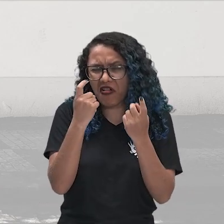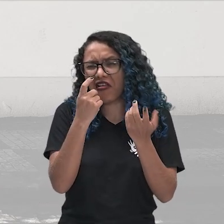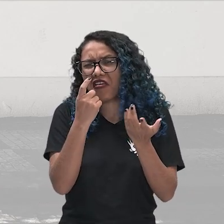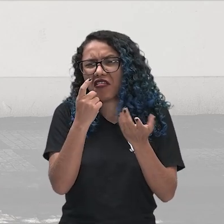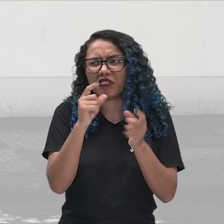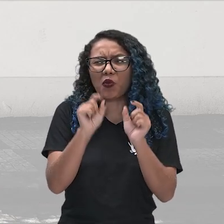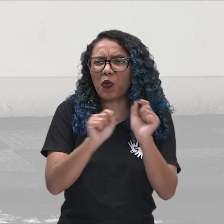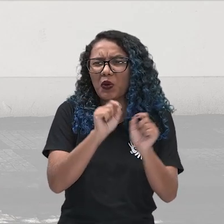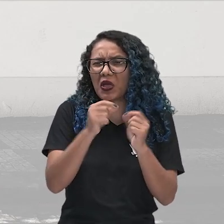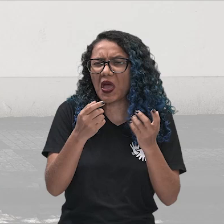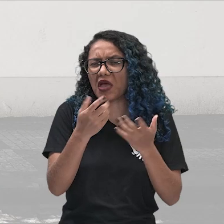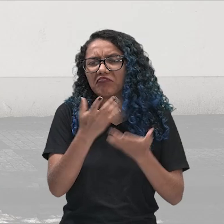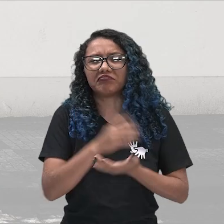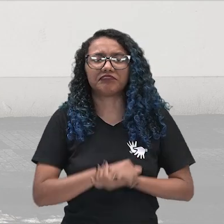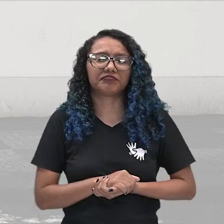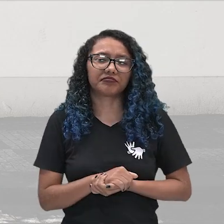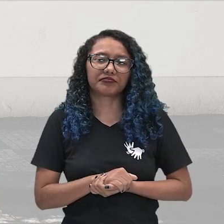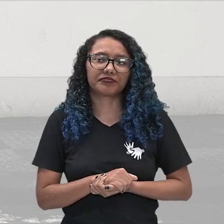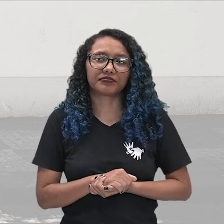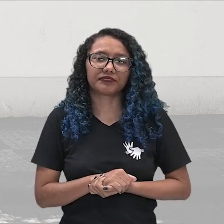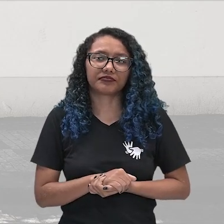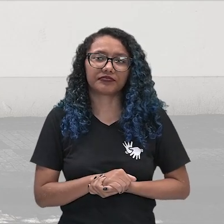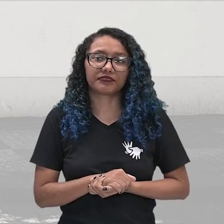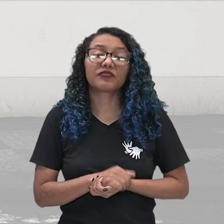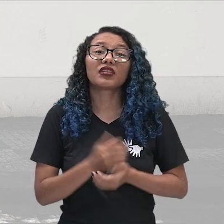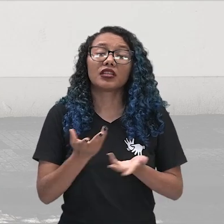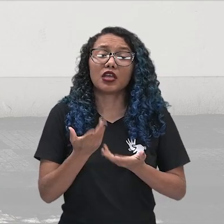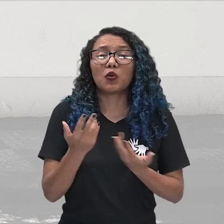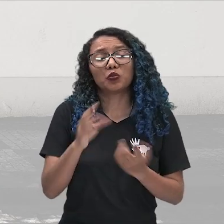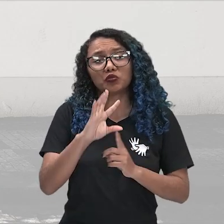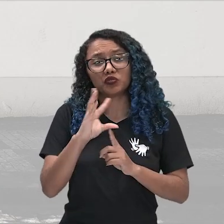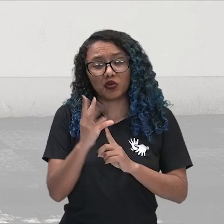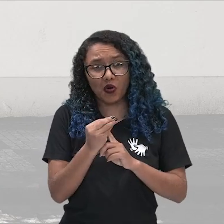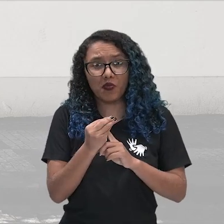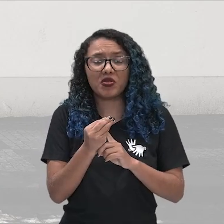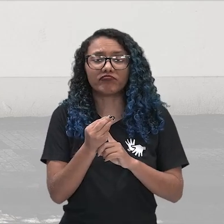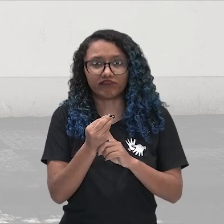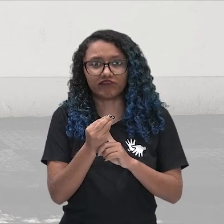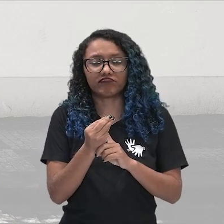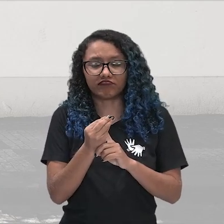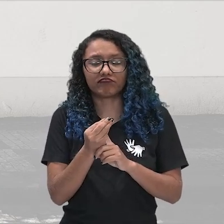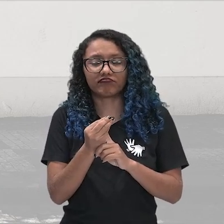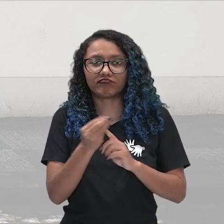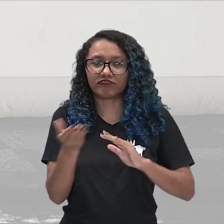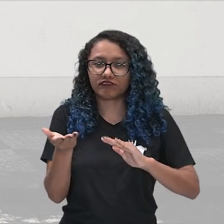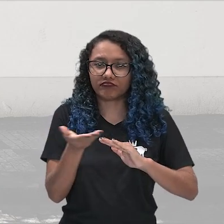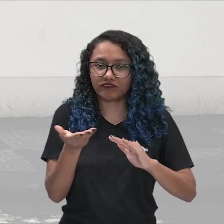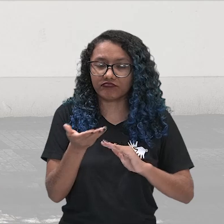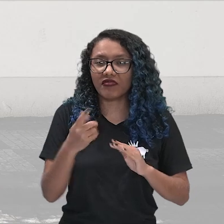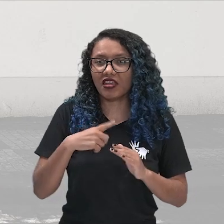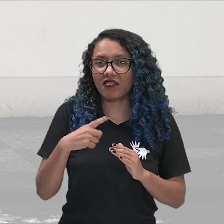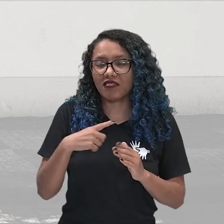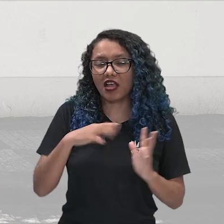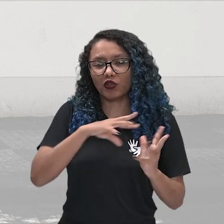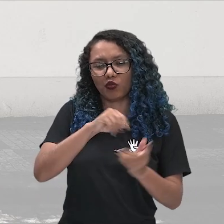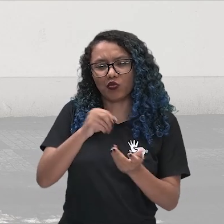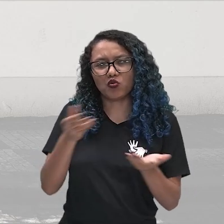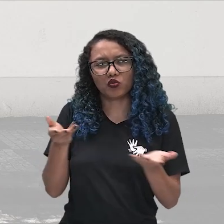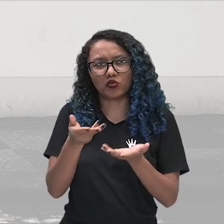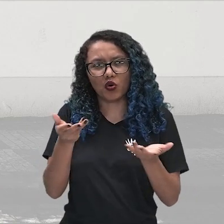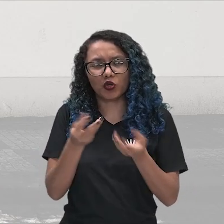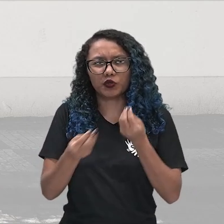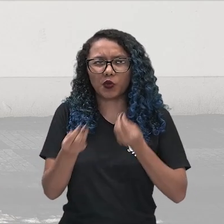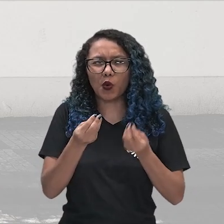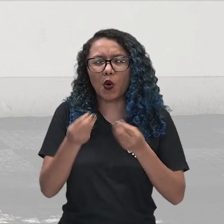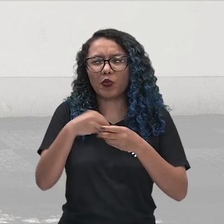dentro desse contexto, falando das artes contemporâneas que estão envolvendo aí o nosso mundo, que estão nos rodeando na nossa comunidade,